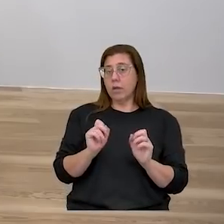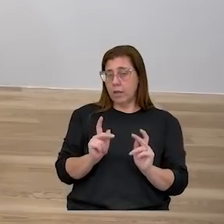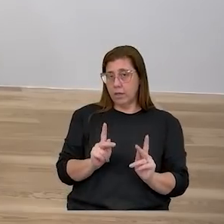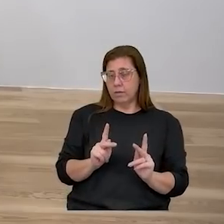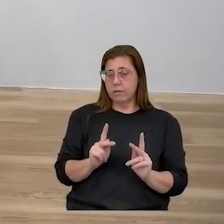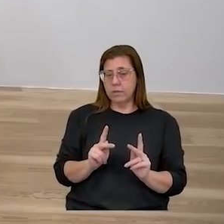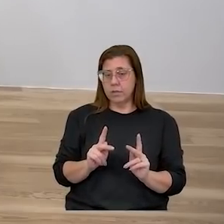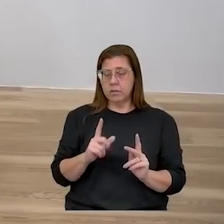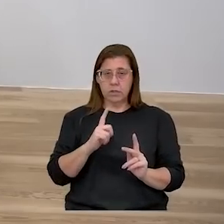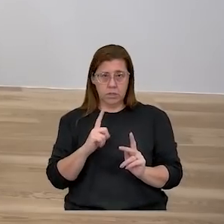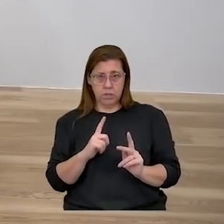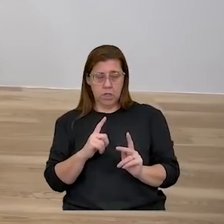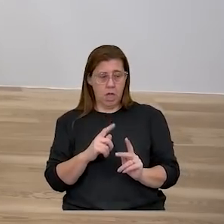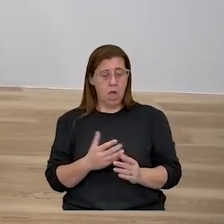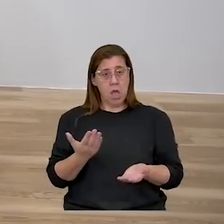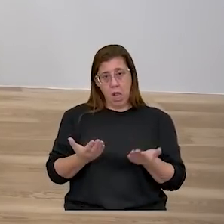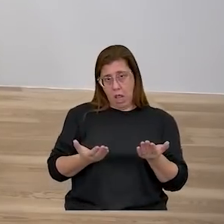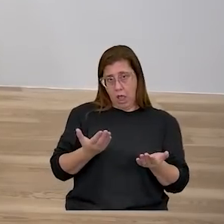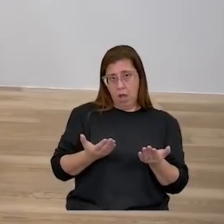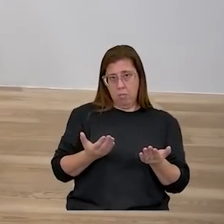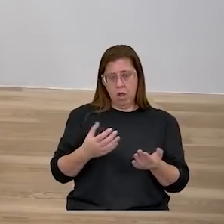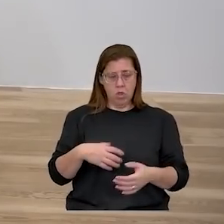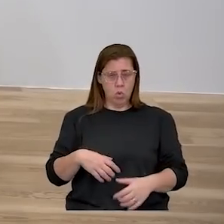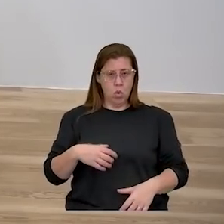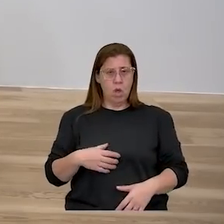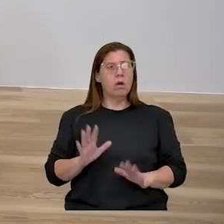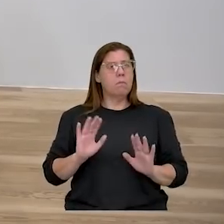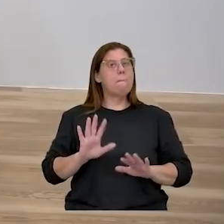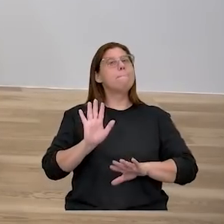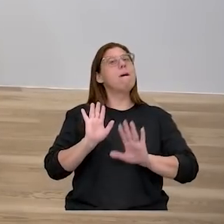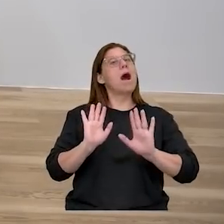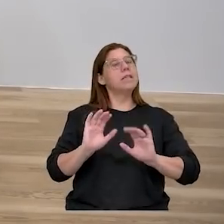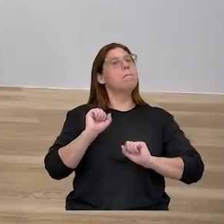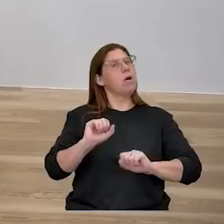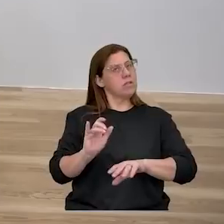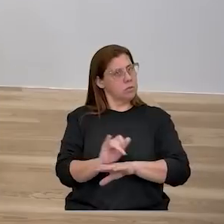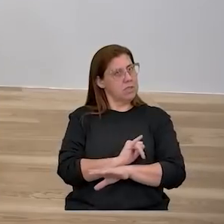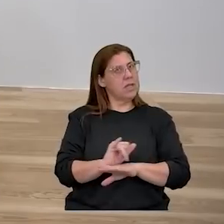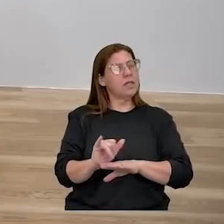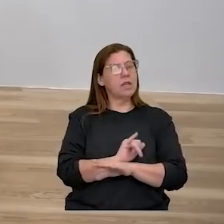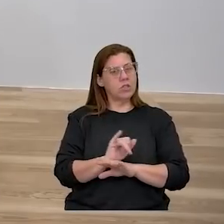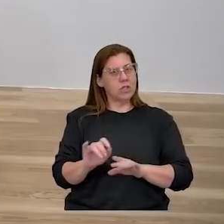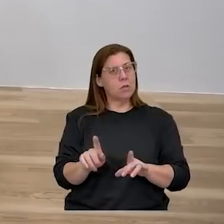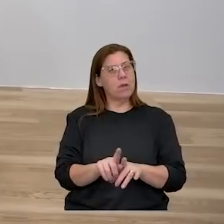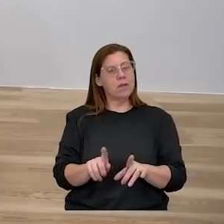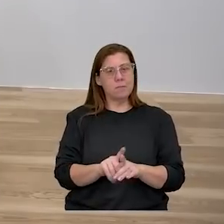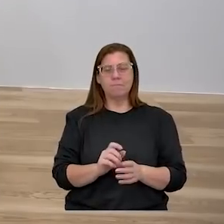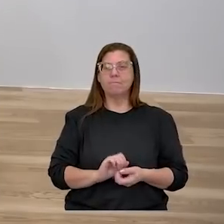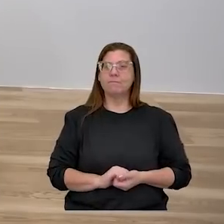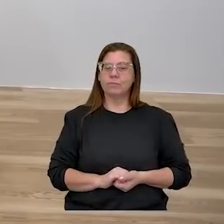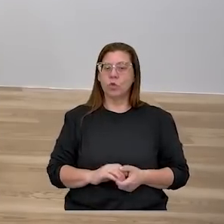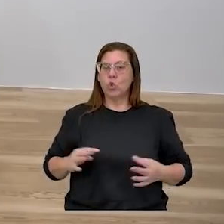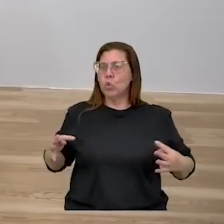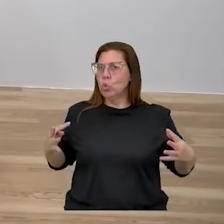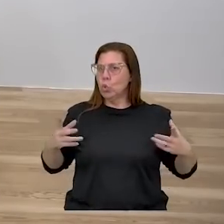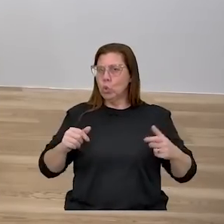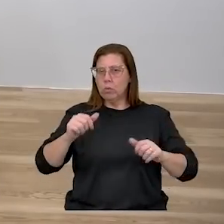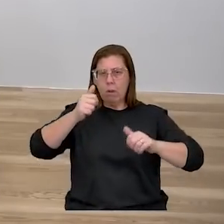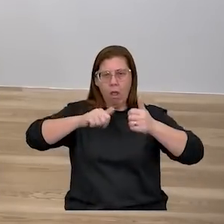preciso verificar aí quais as ideias do outro, que eu consigo argumentar bem melhor. Então, eu já